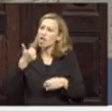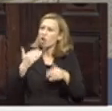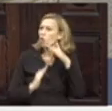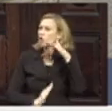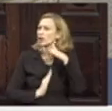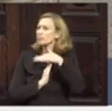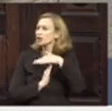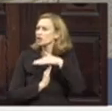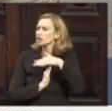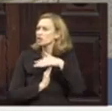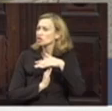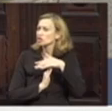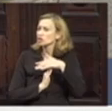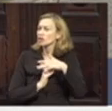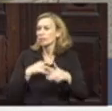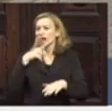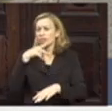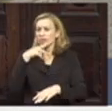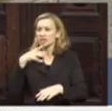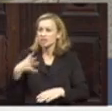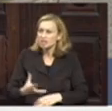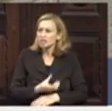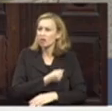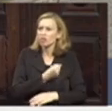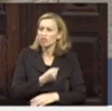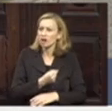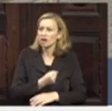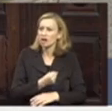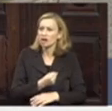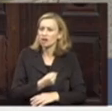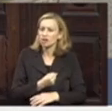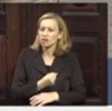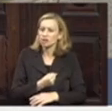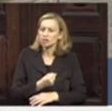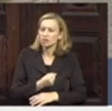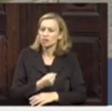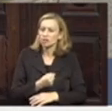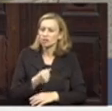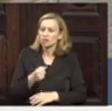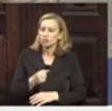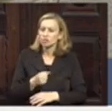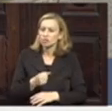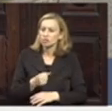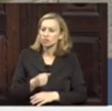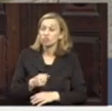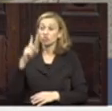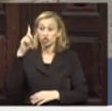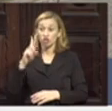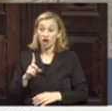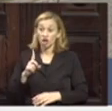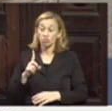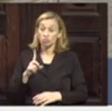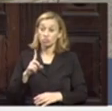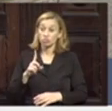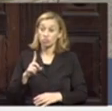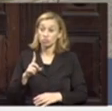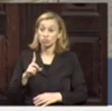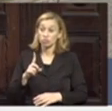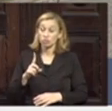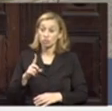nessa casa. Mas que bom que mesmo errando, possivelmente no tom, o Ministério Público se posicione e cumpre o seu